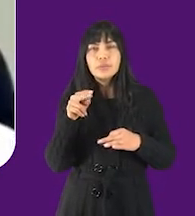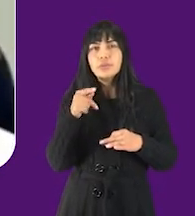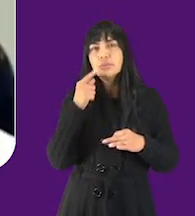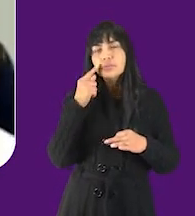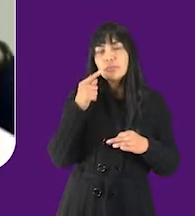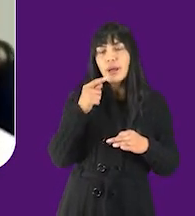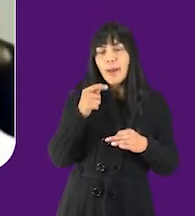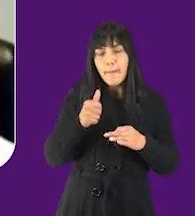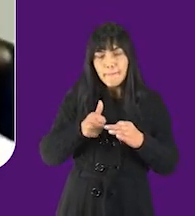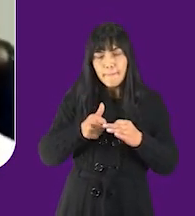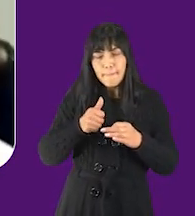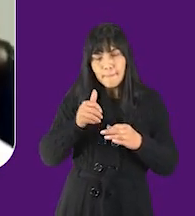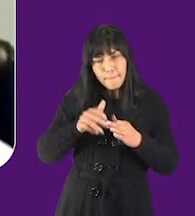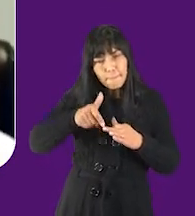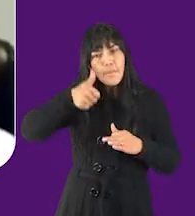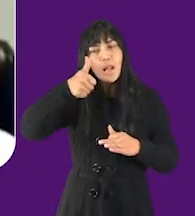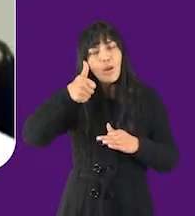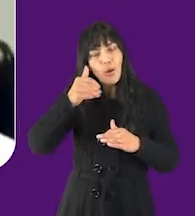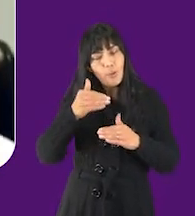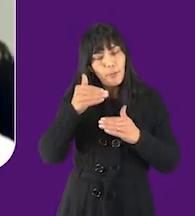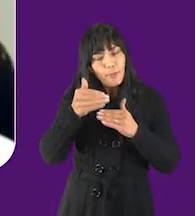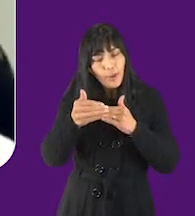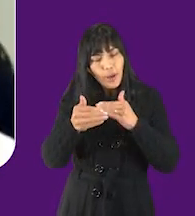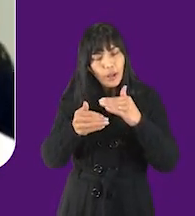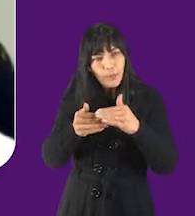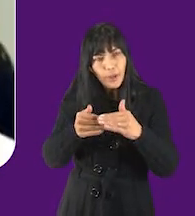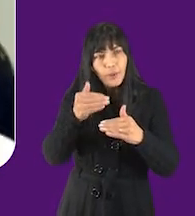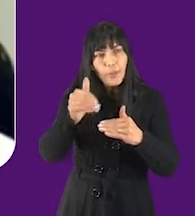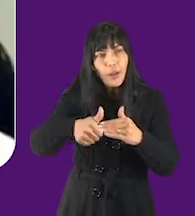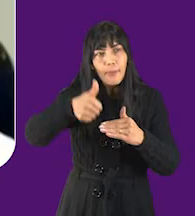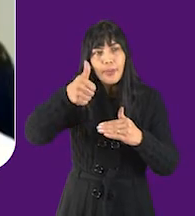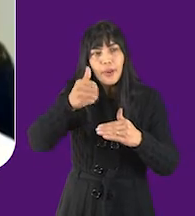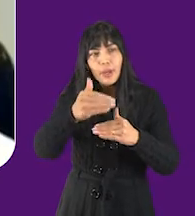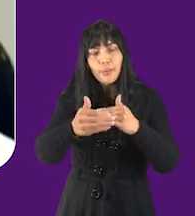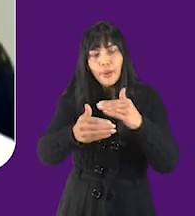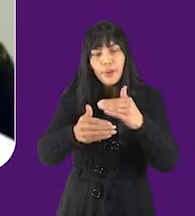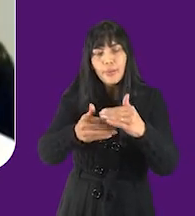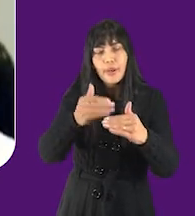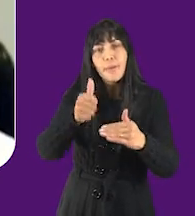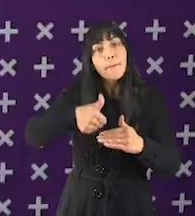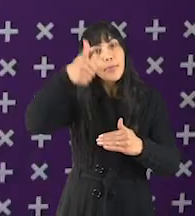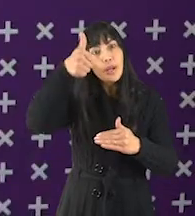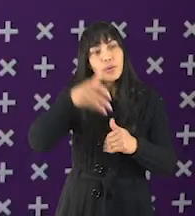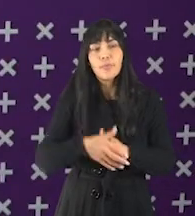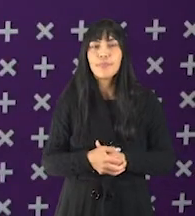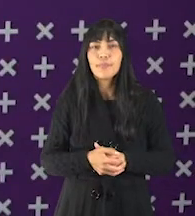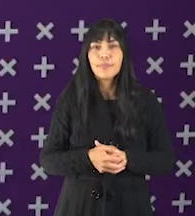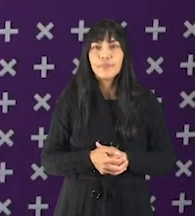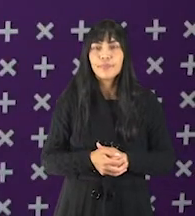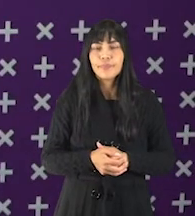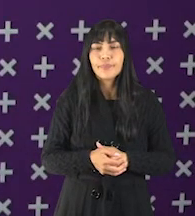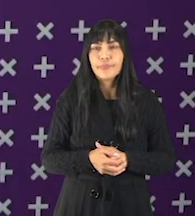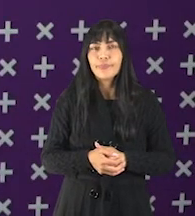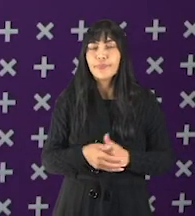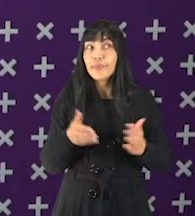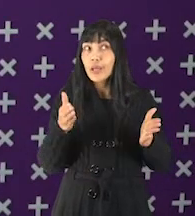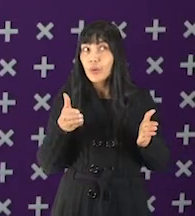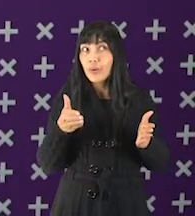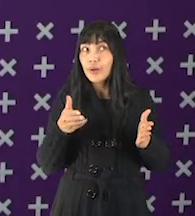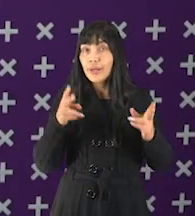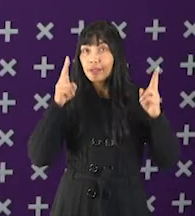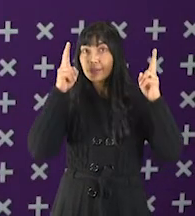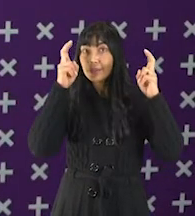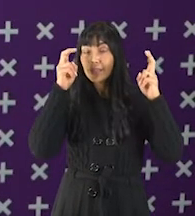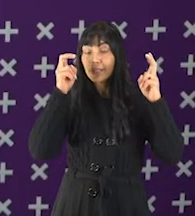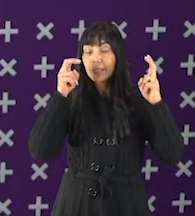seguindo o processo de melhoria contínua, faz de nós um dos profissionais mais diferenciados do mundo, né? Agora, tem a